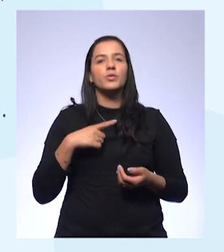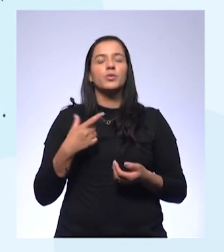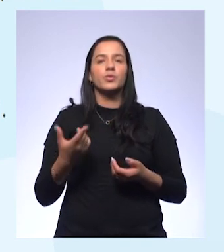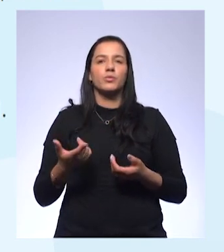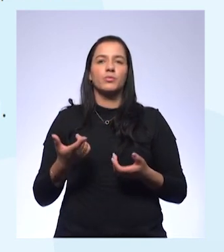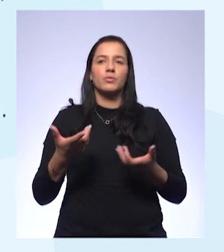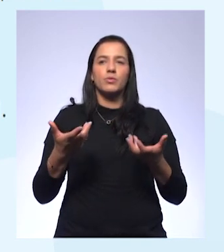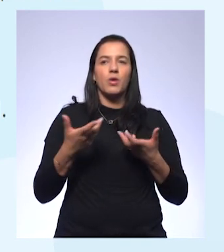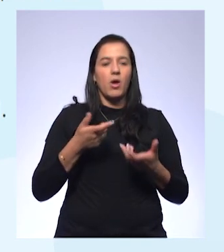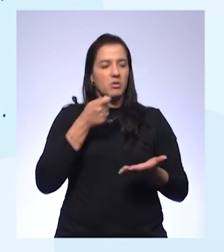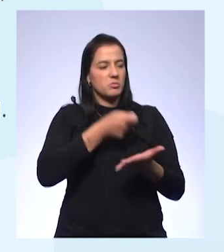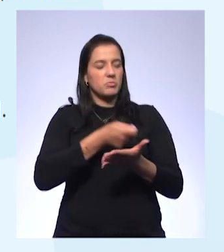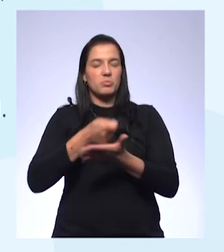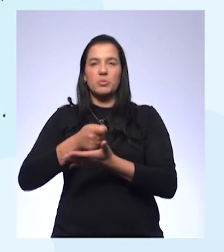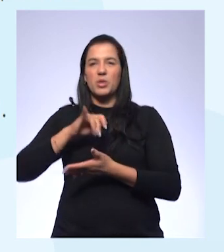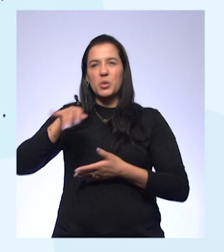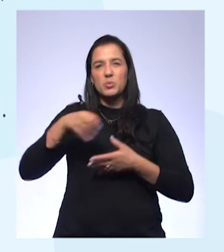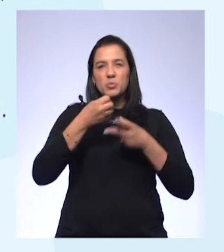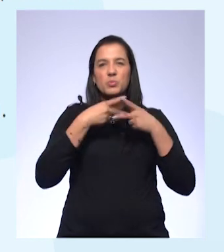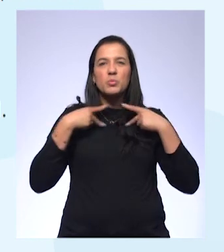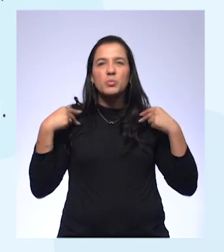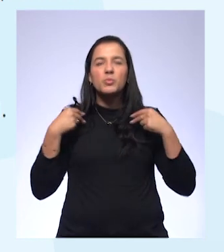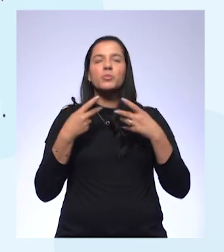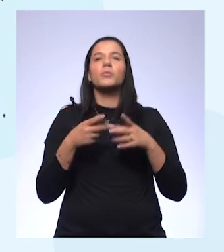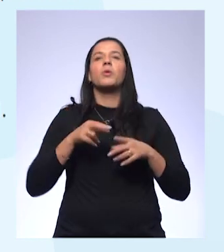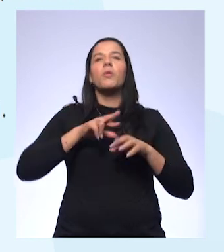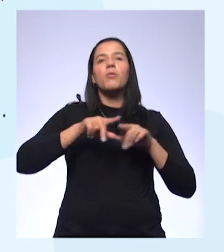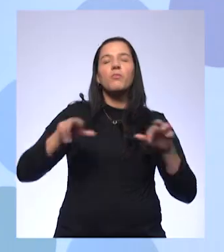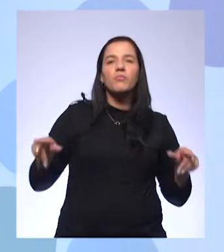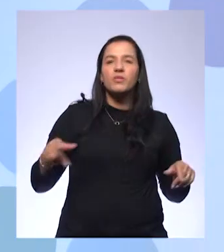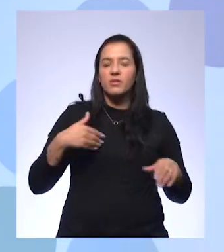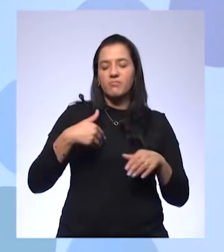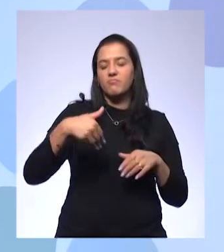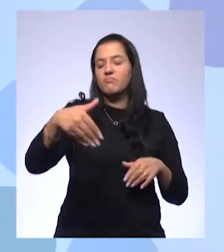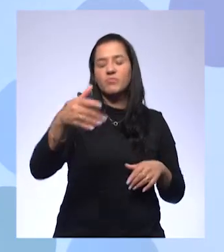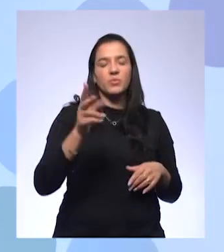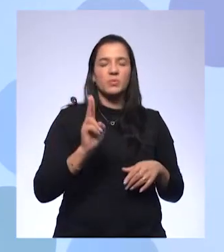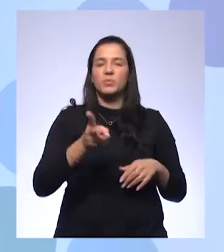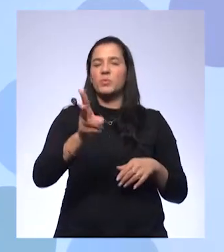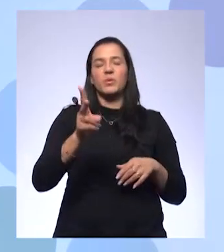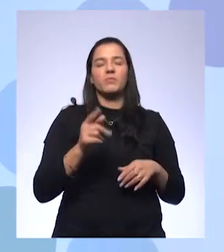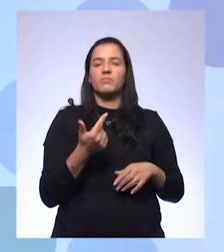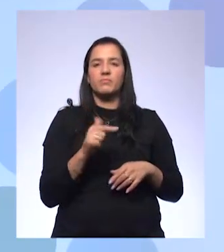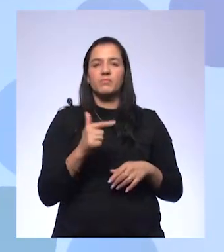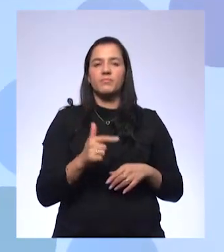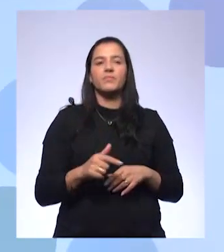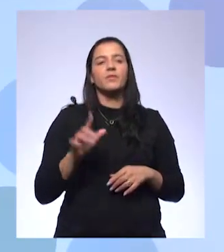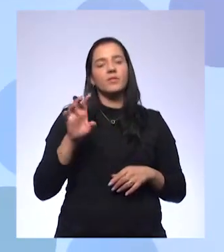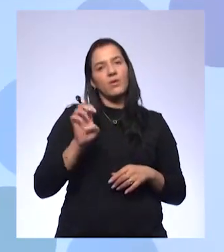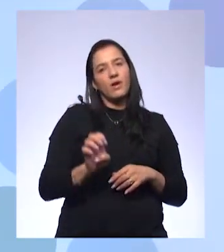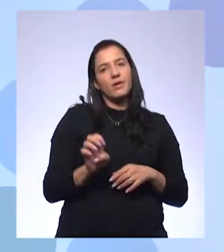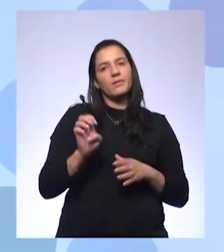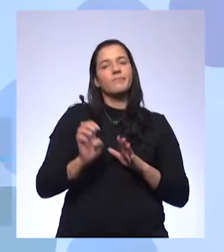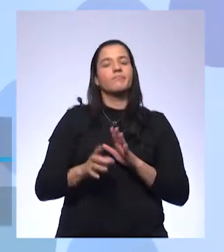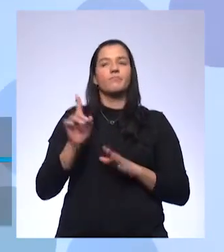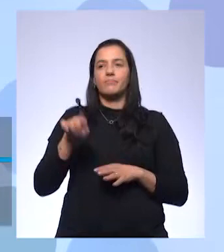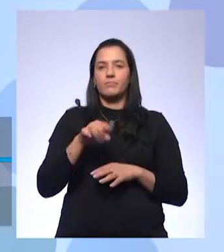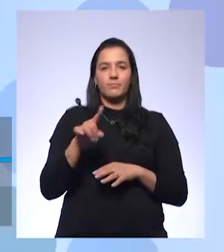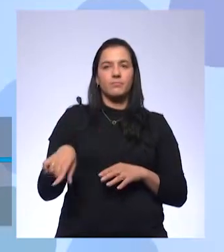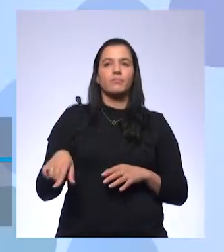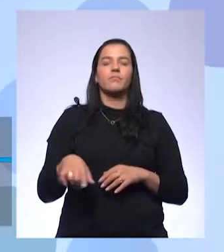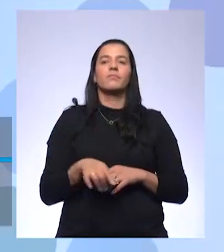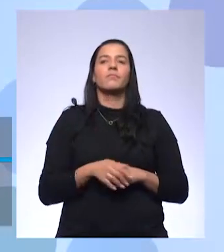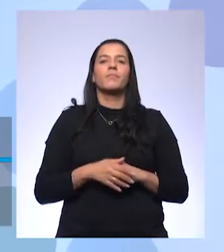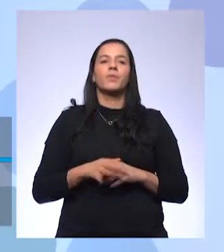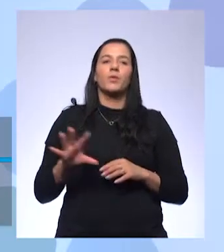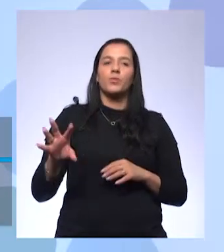como o do Getúlio Vargas e do João Goulart, não foram muito para frente, tá? Então, também a alternativa E descartada. Todos